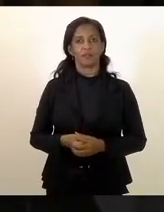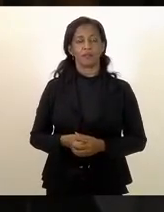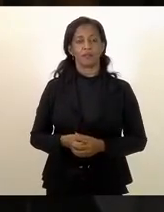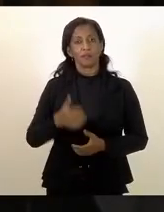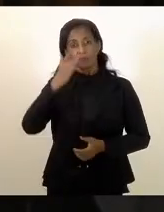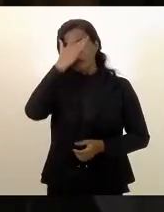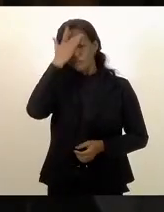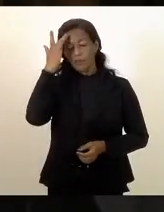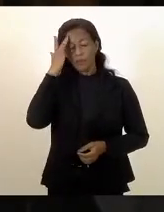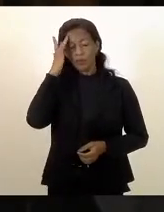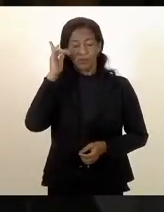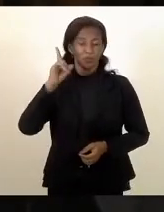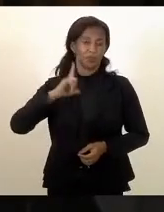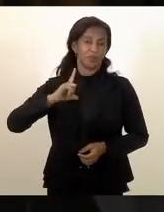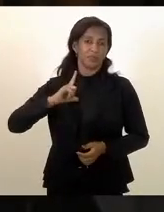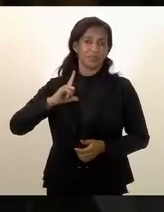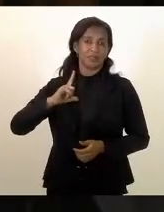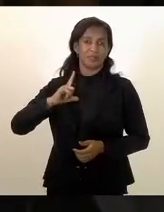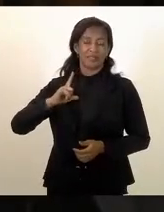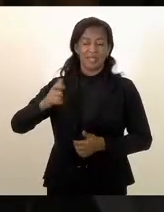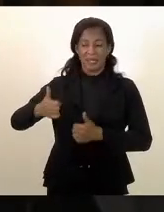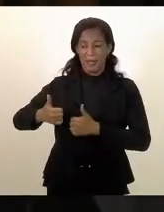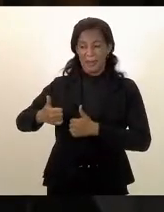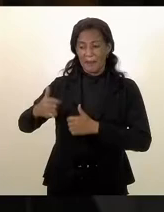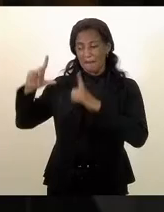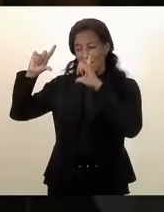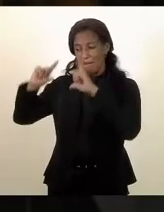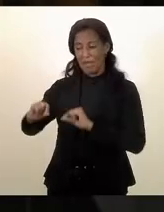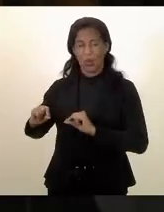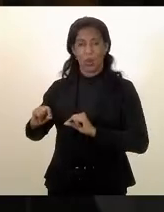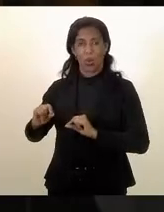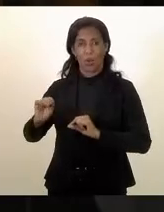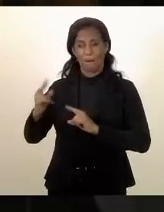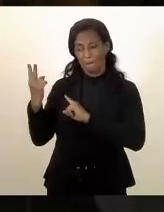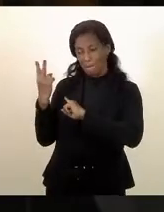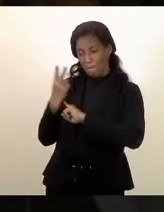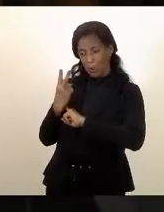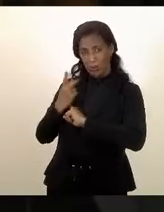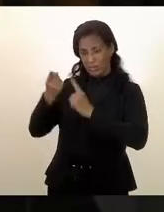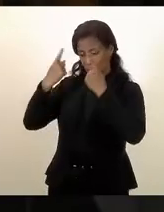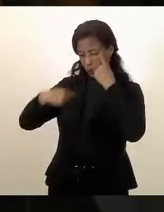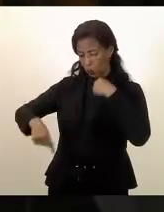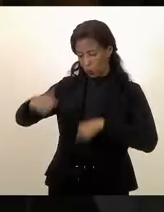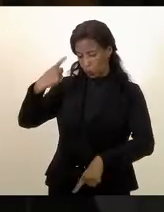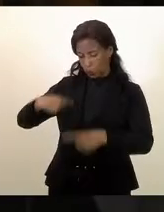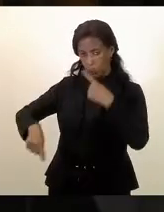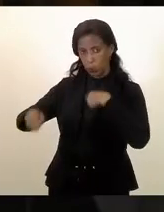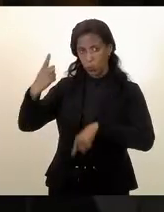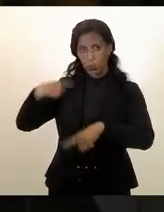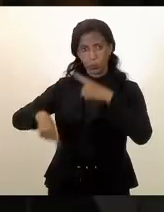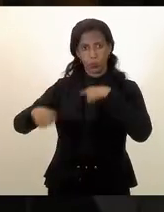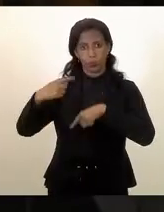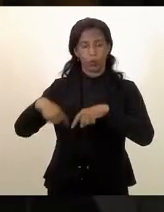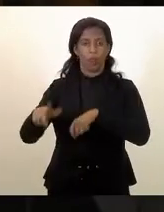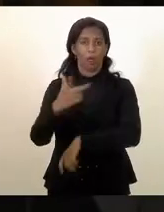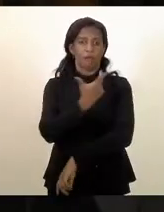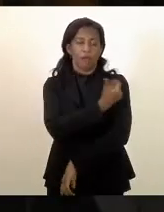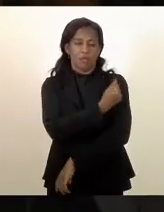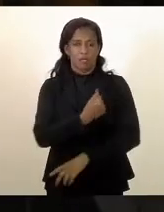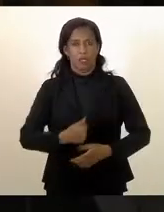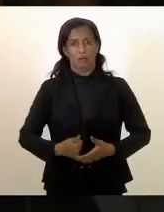têm menor número de anticorpos perante a produção vacinal